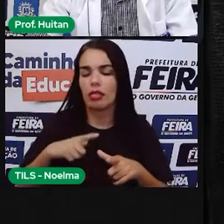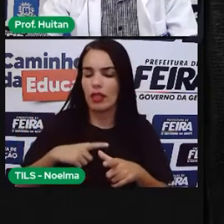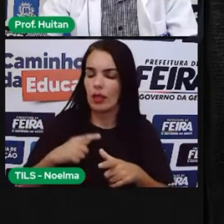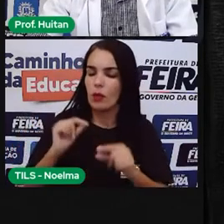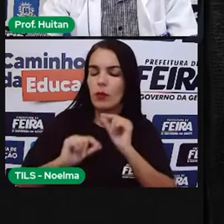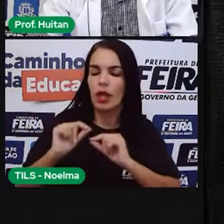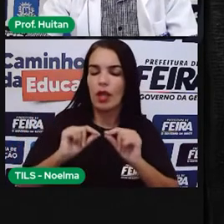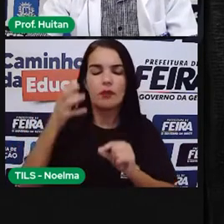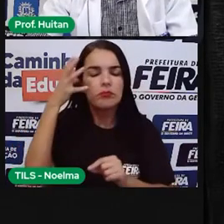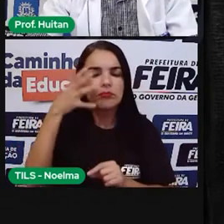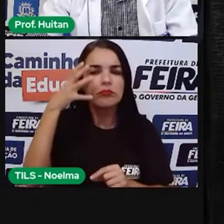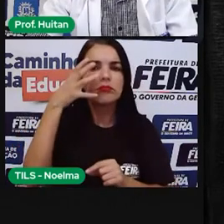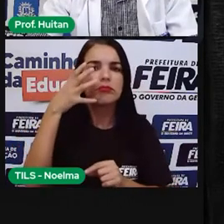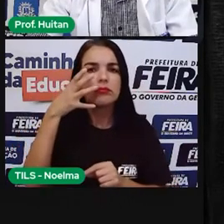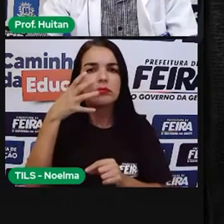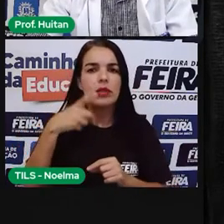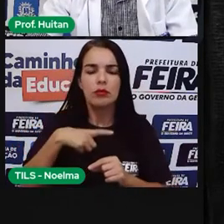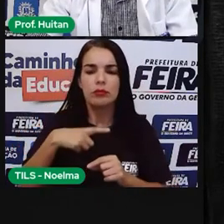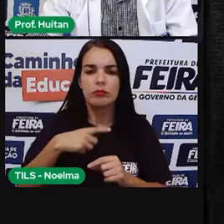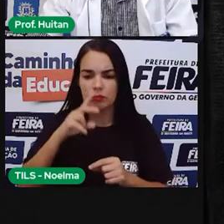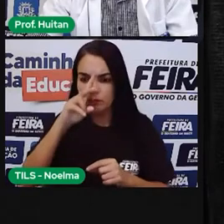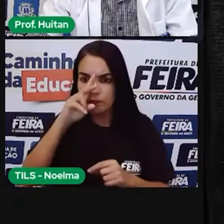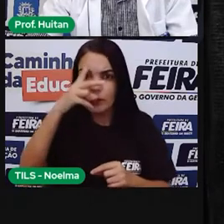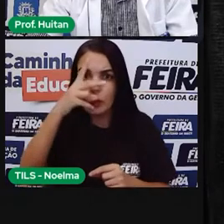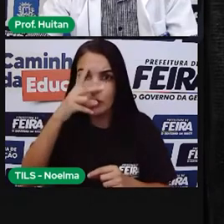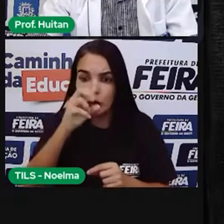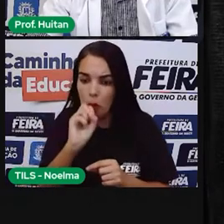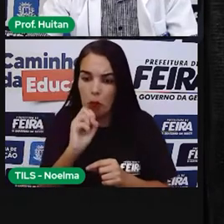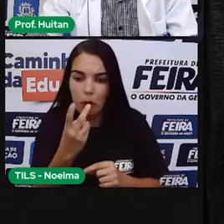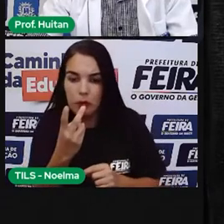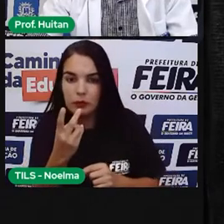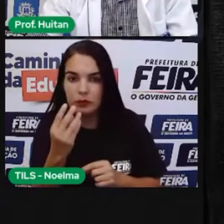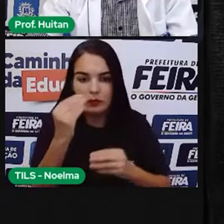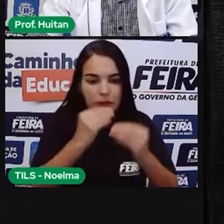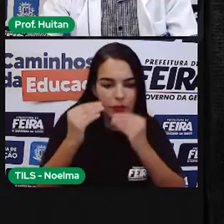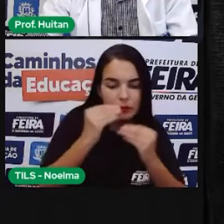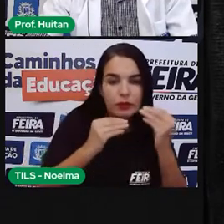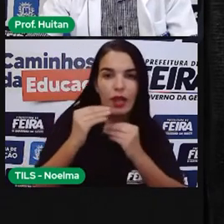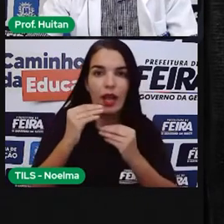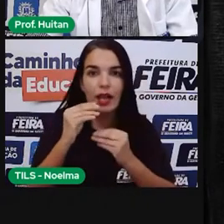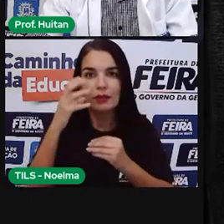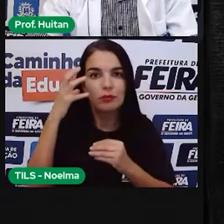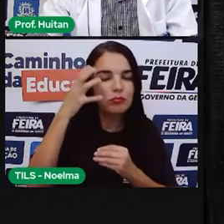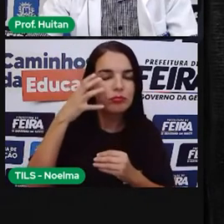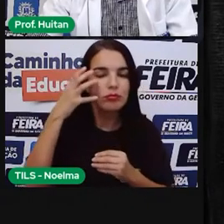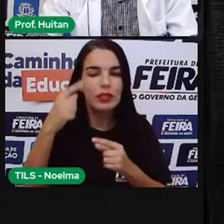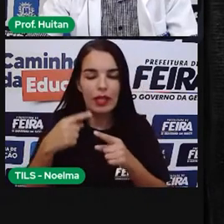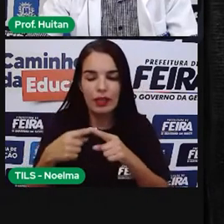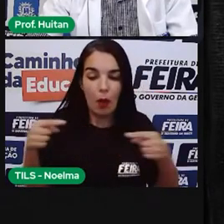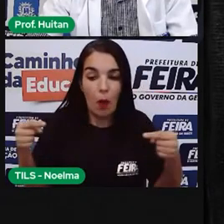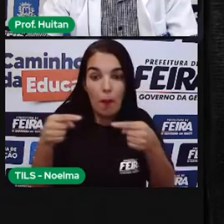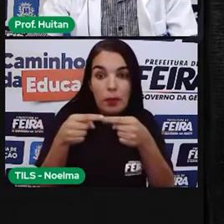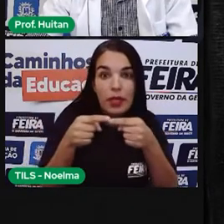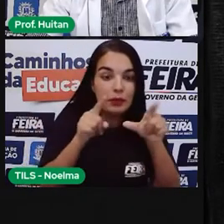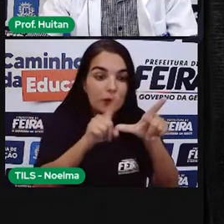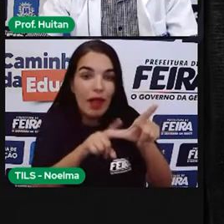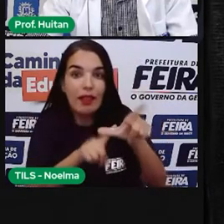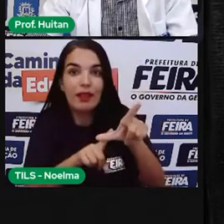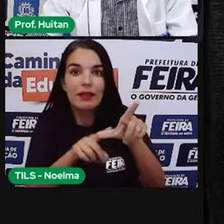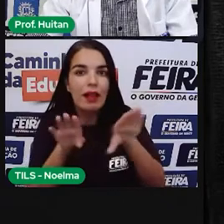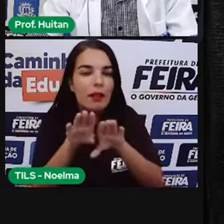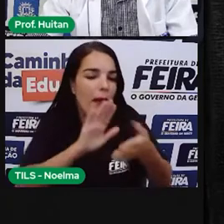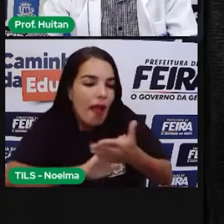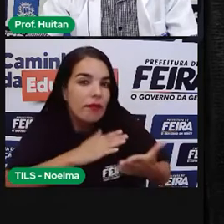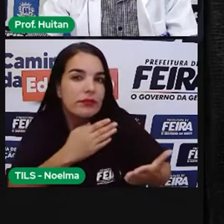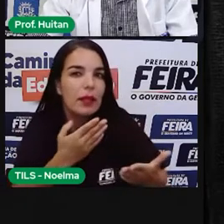canção, a depender da sua tonalidade musical, combinada com a sua letra e com a interpretação